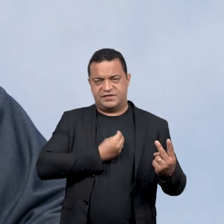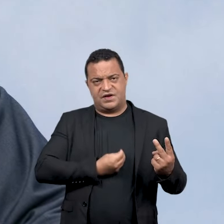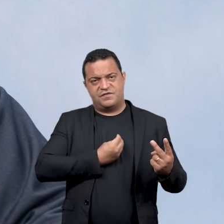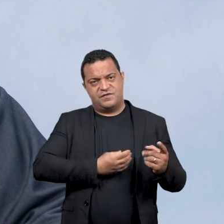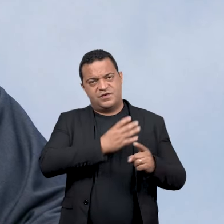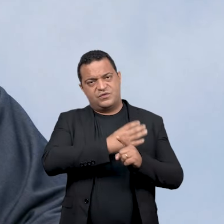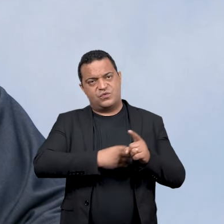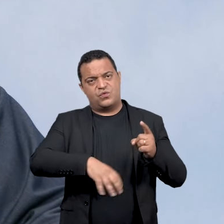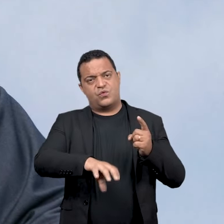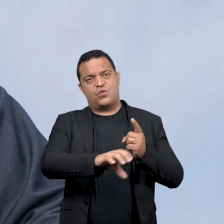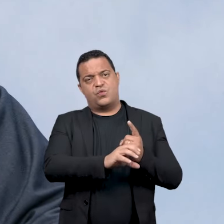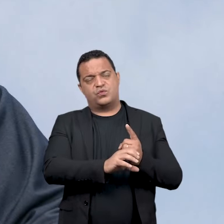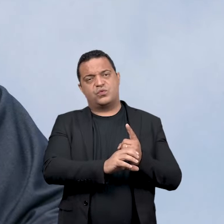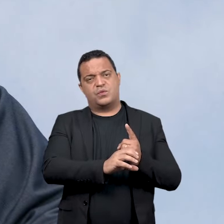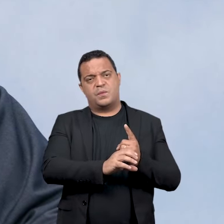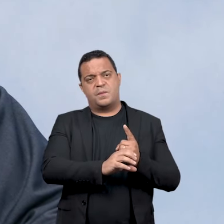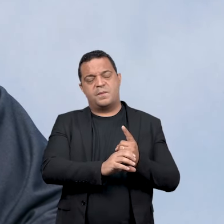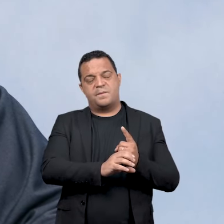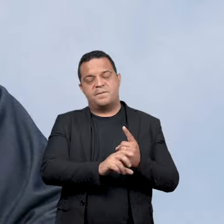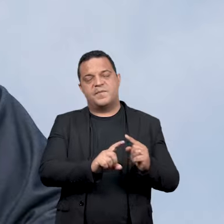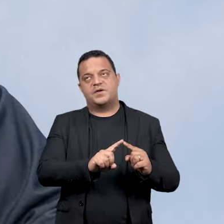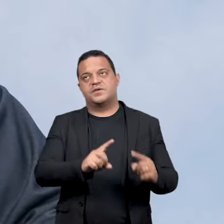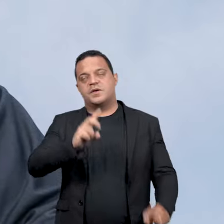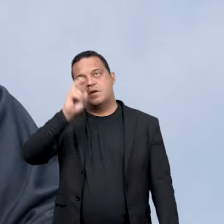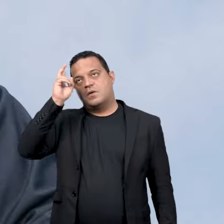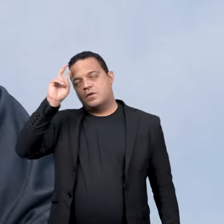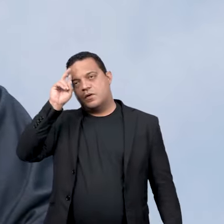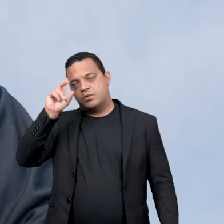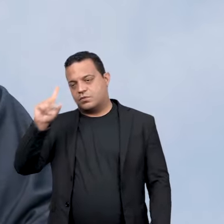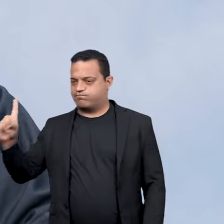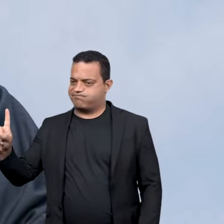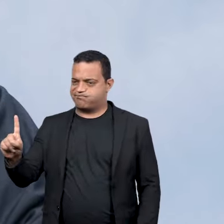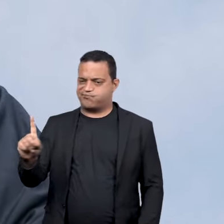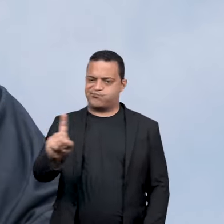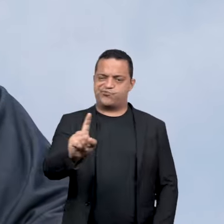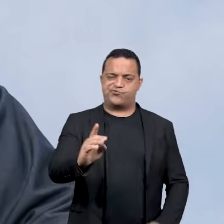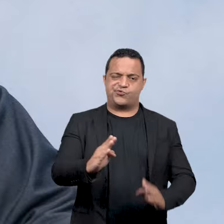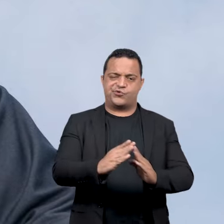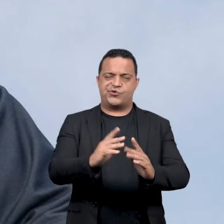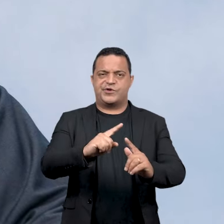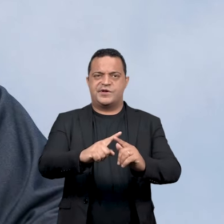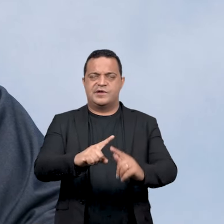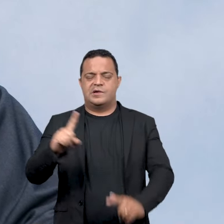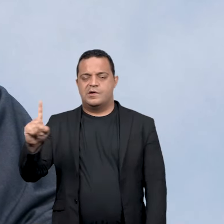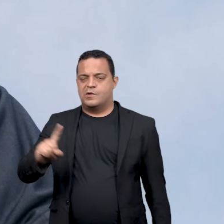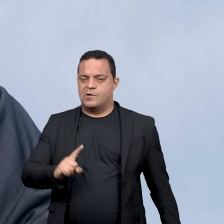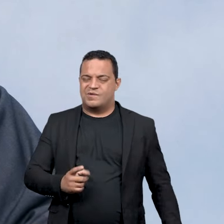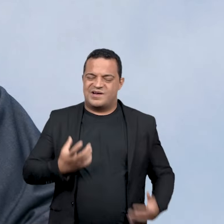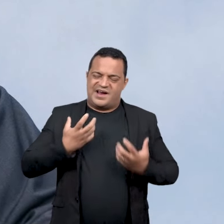irmã Glória, assim como a irmã Sueli. E eu lembro que um dia eu estava chegando ao